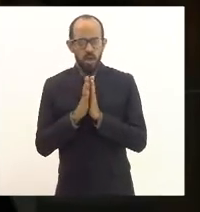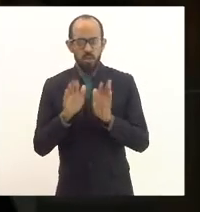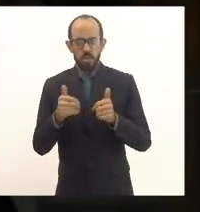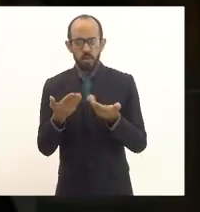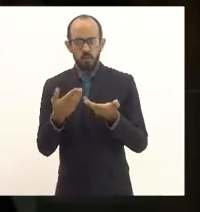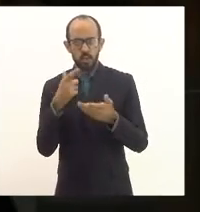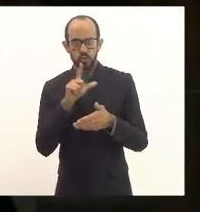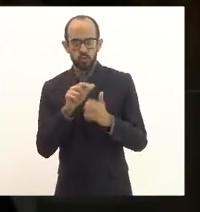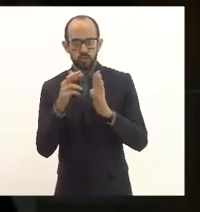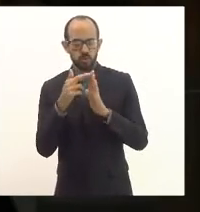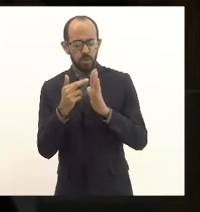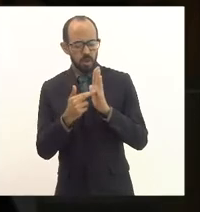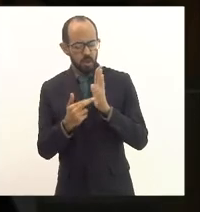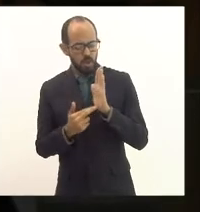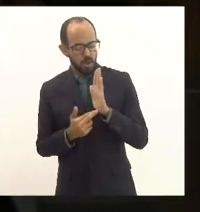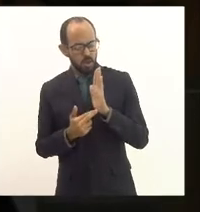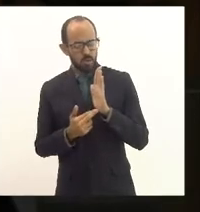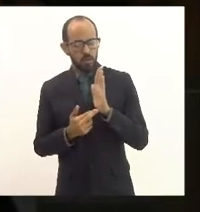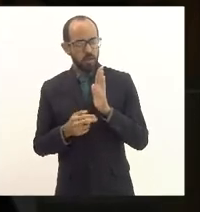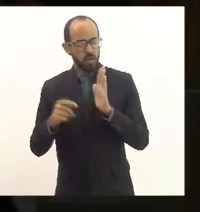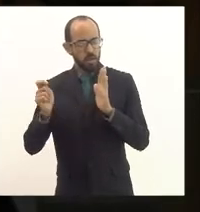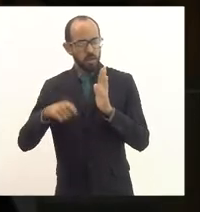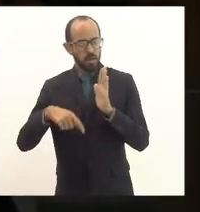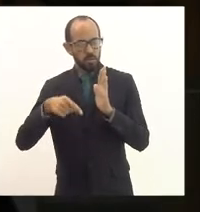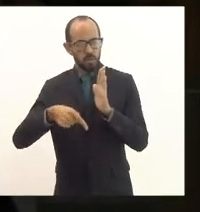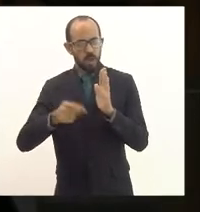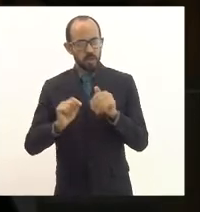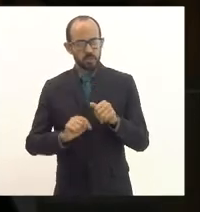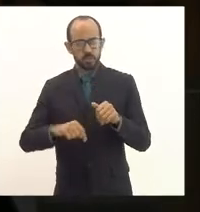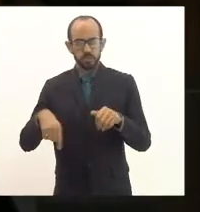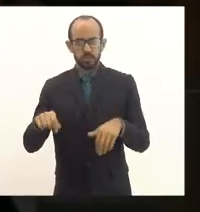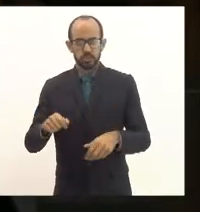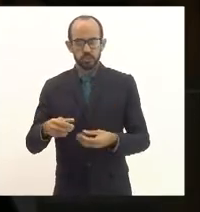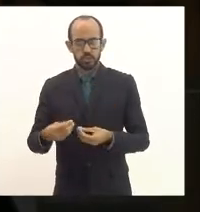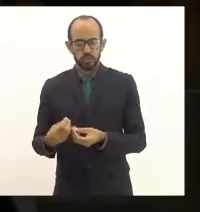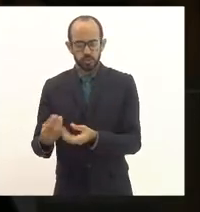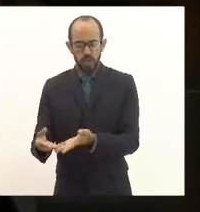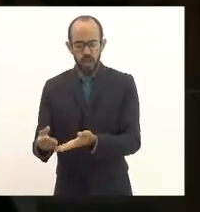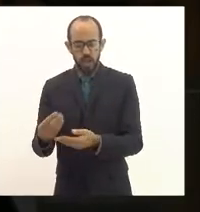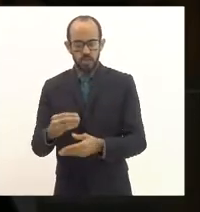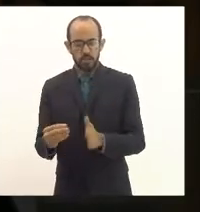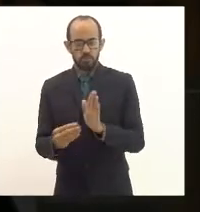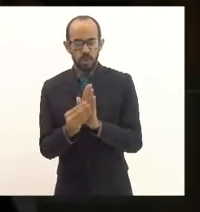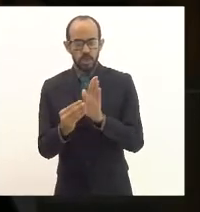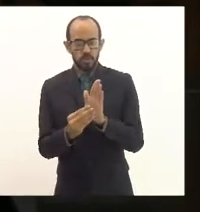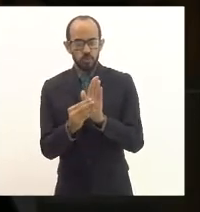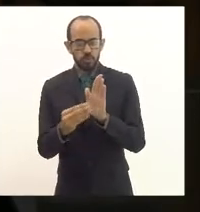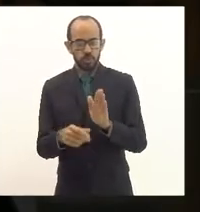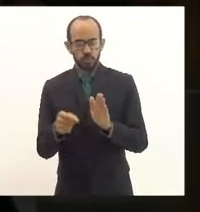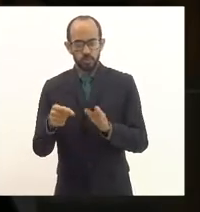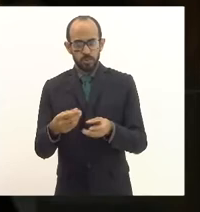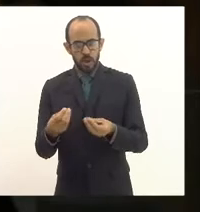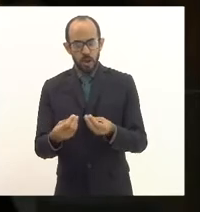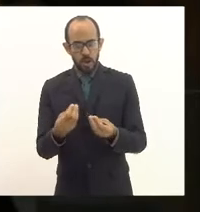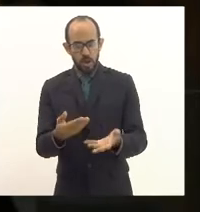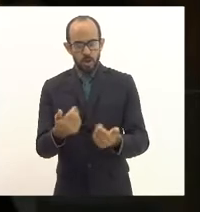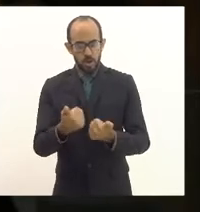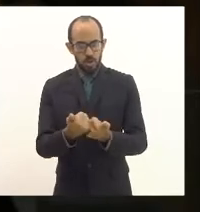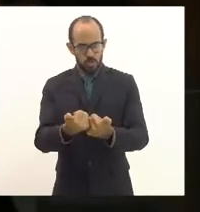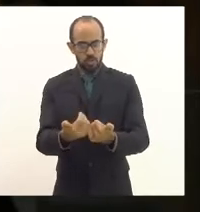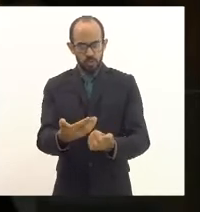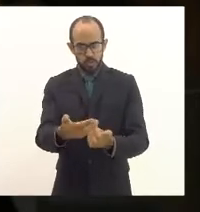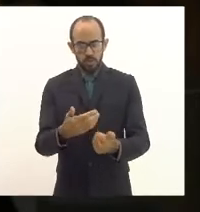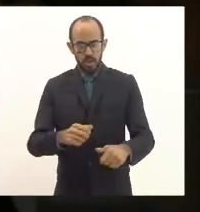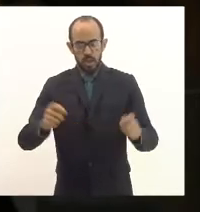possível para esse benefício, em especial função da calamidade, até o